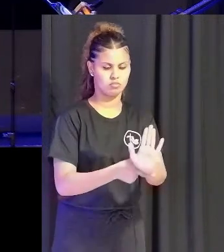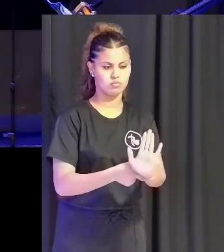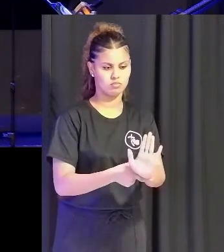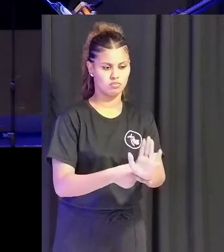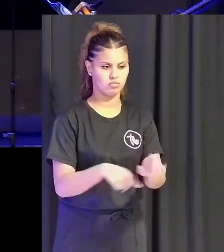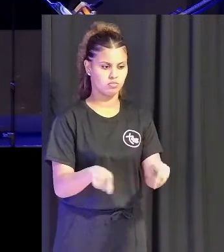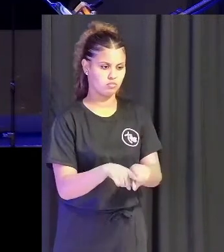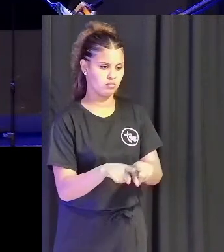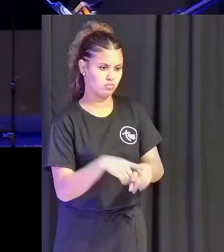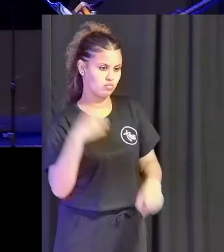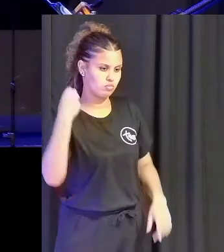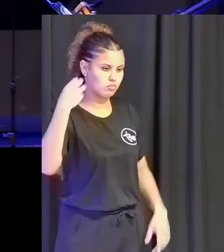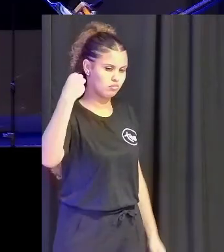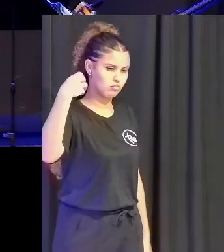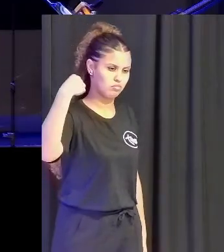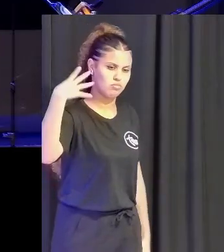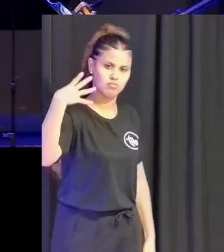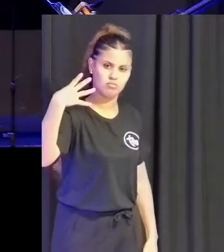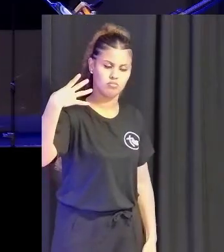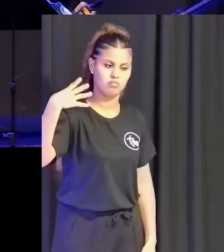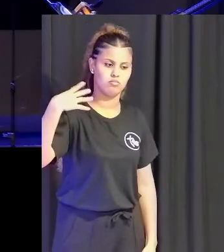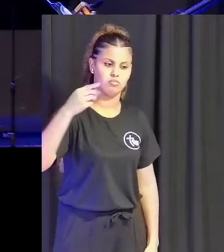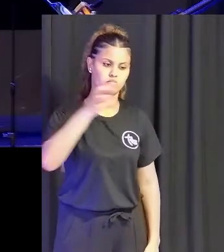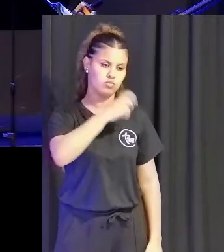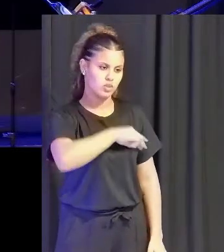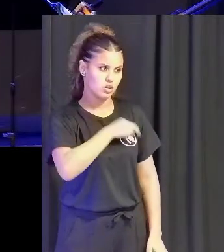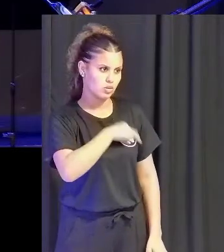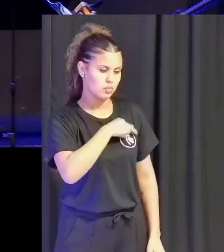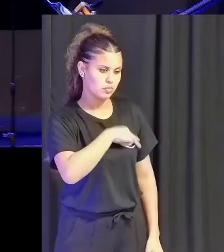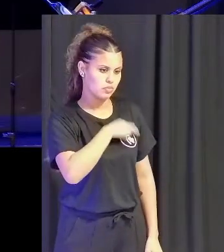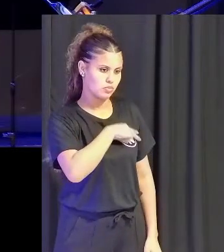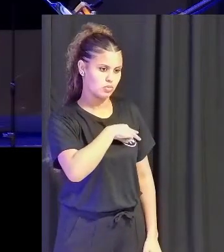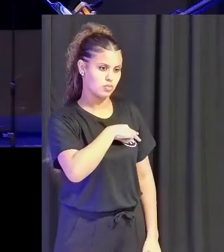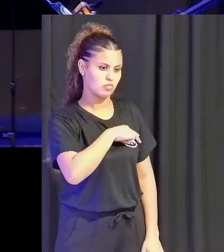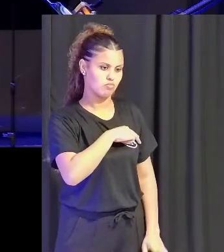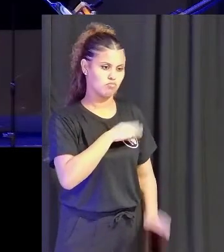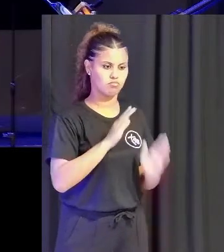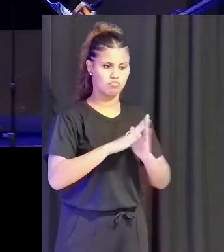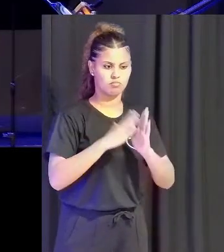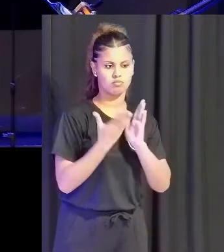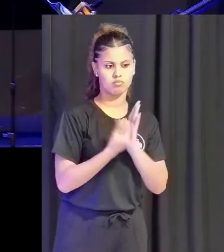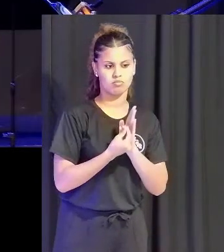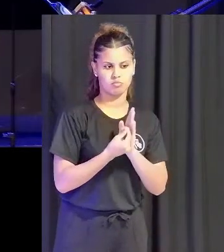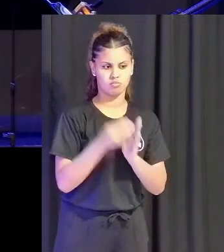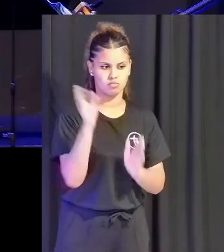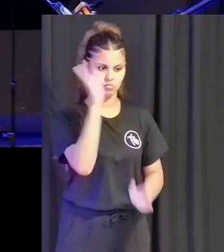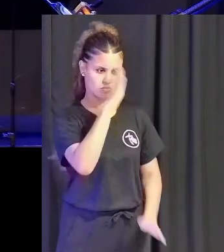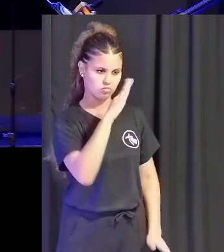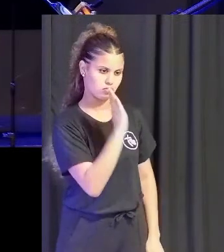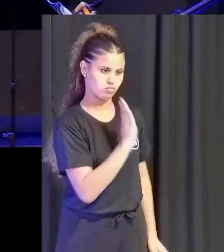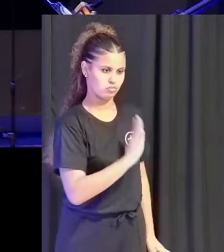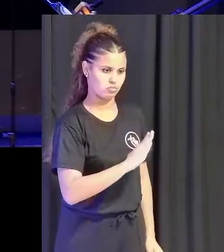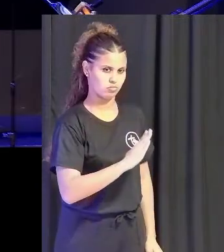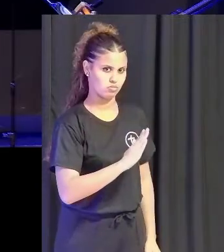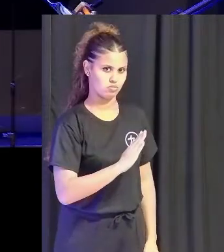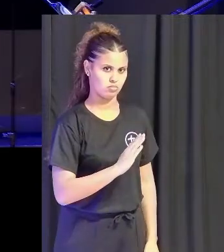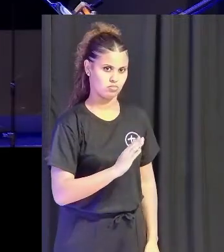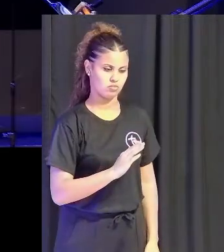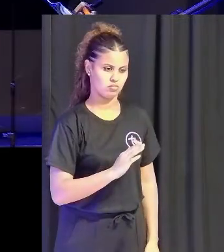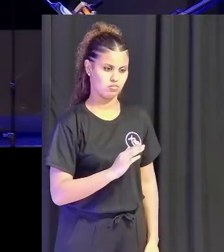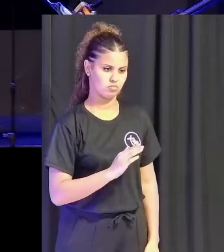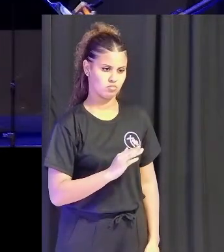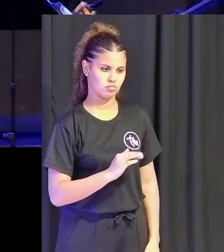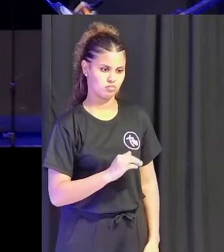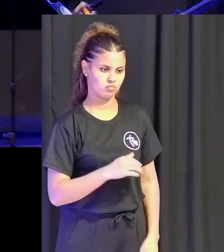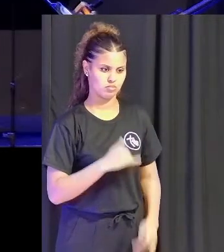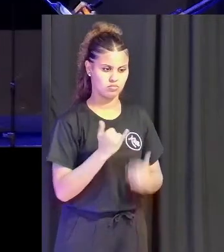missionárias, seja ajudar igrejas brasileiras a fazer missões, por exemplo, no Uruguai, como tem feito nessa semana, no ano passado e